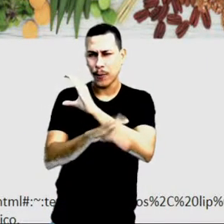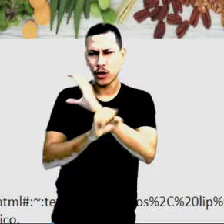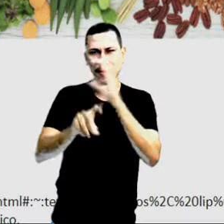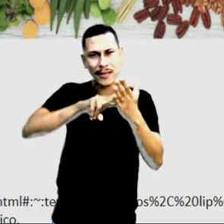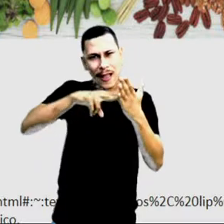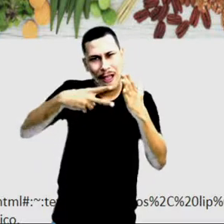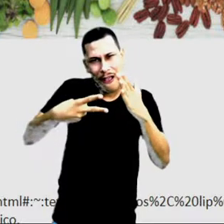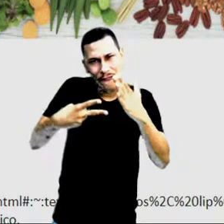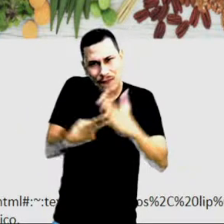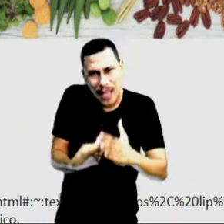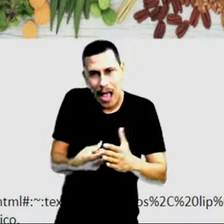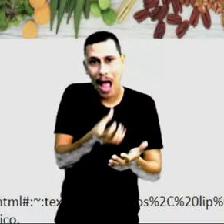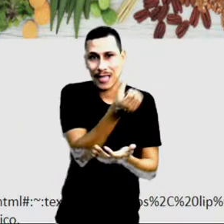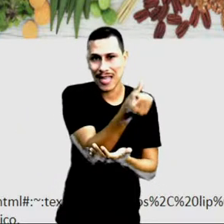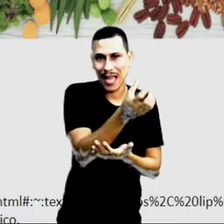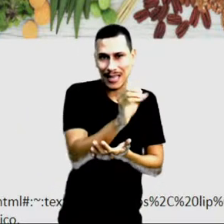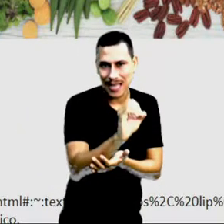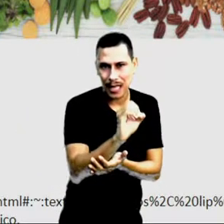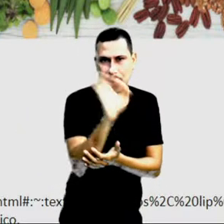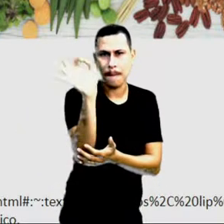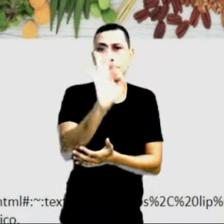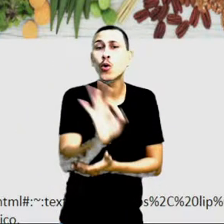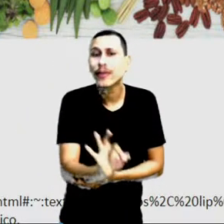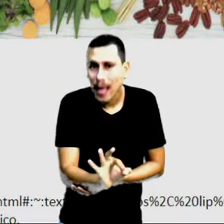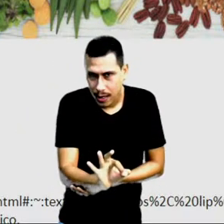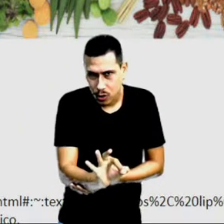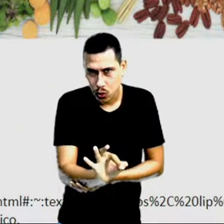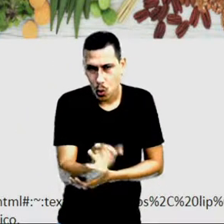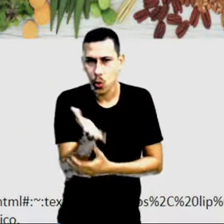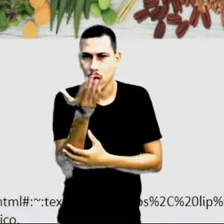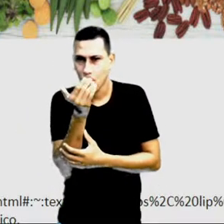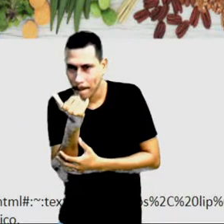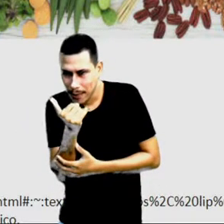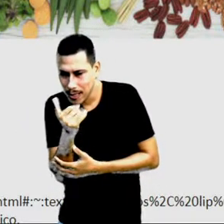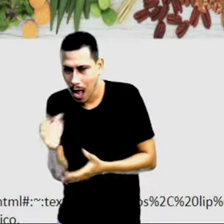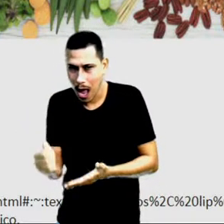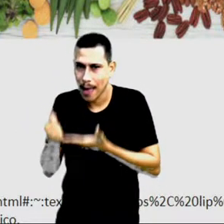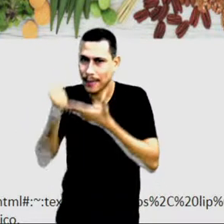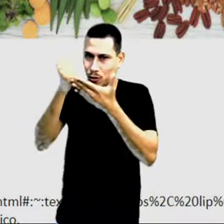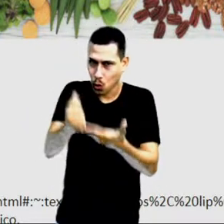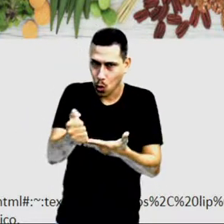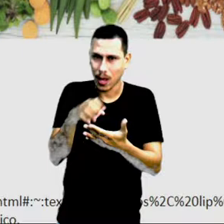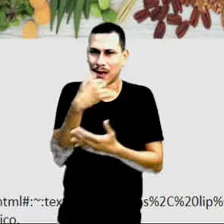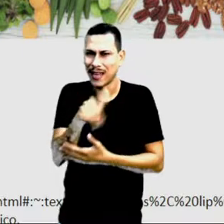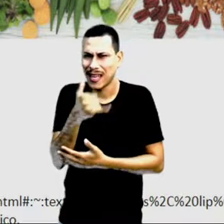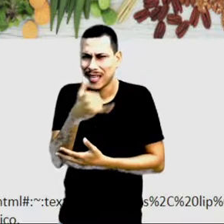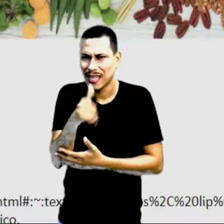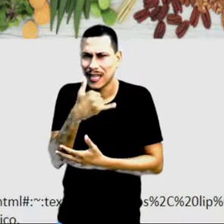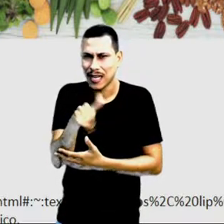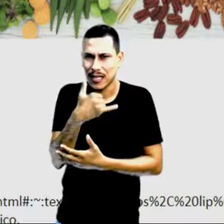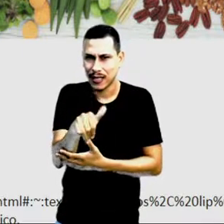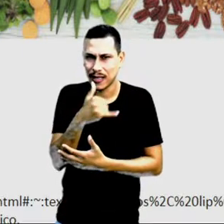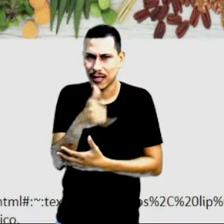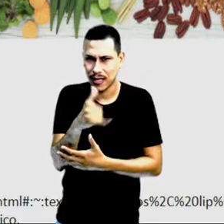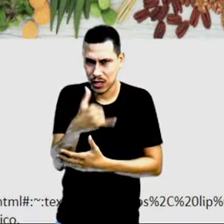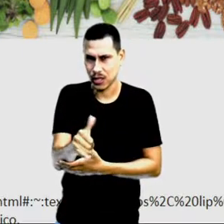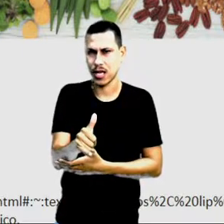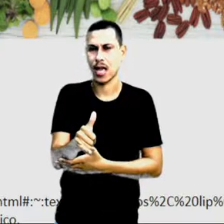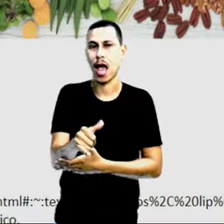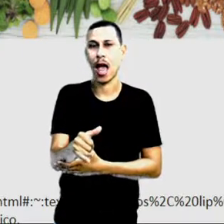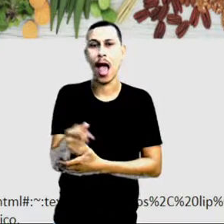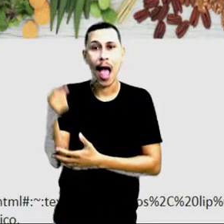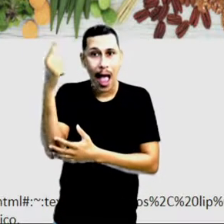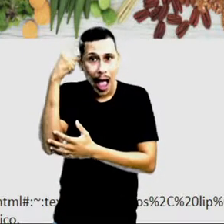de 50% a 60% da dieta. Eles fornecem energia, o cérebro é um órgão totalmente dependente